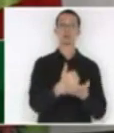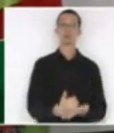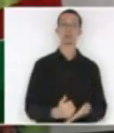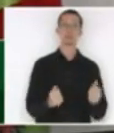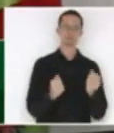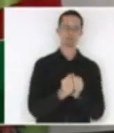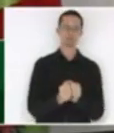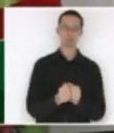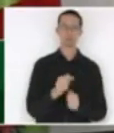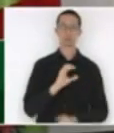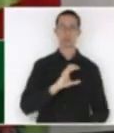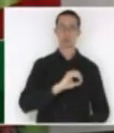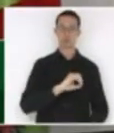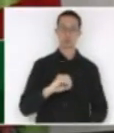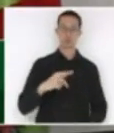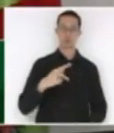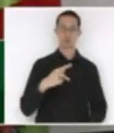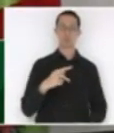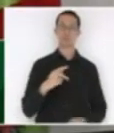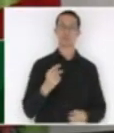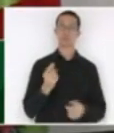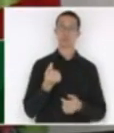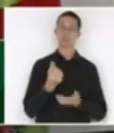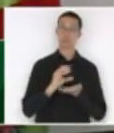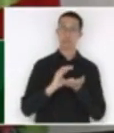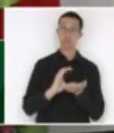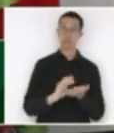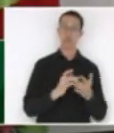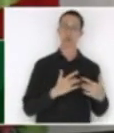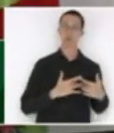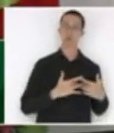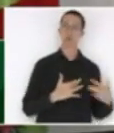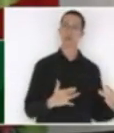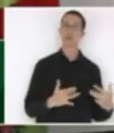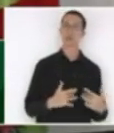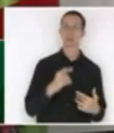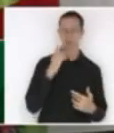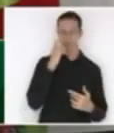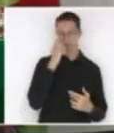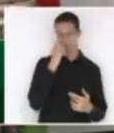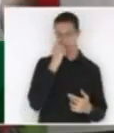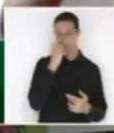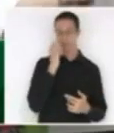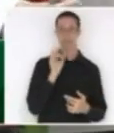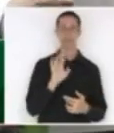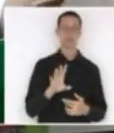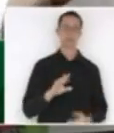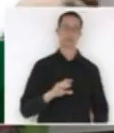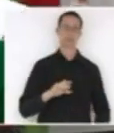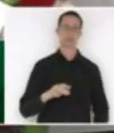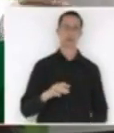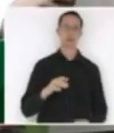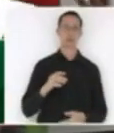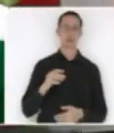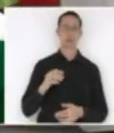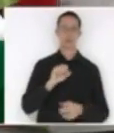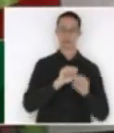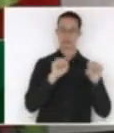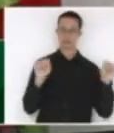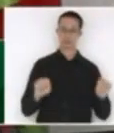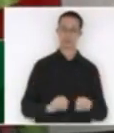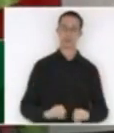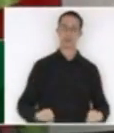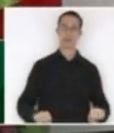uma cooperativa de crédito solidário e não simplesmente o sistema financeiro